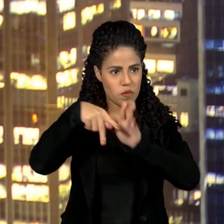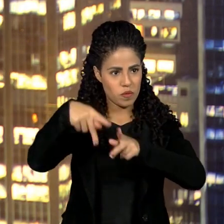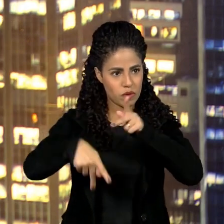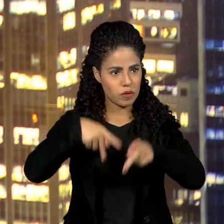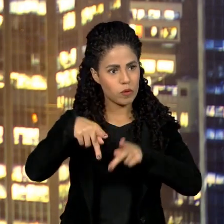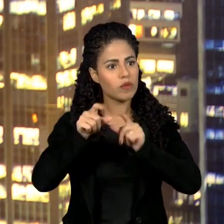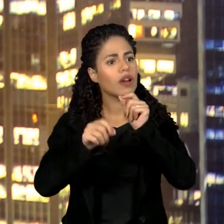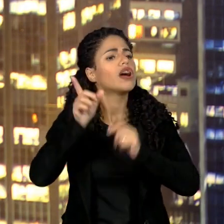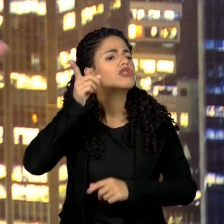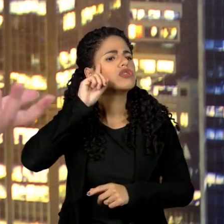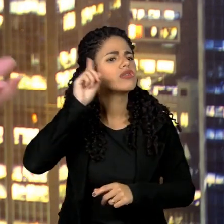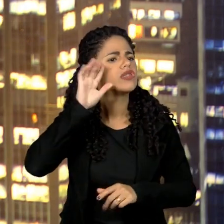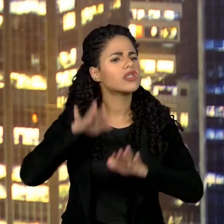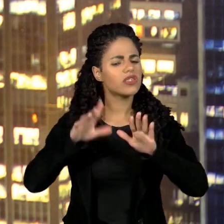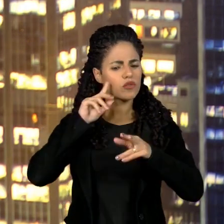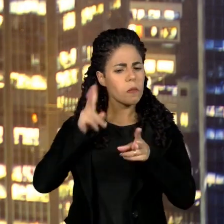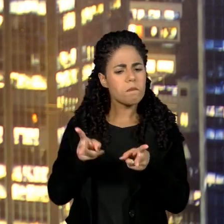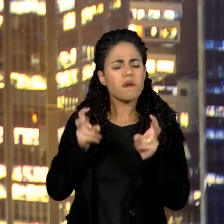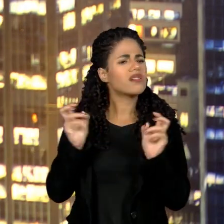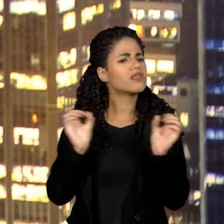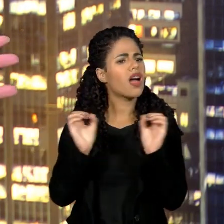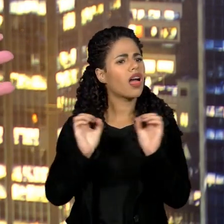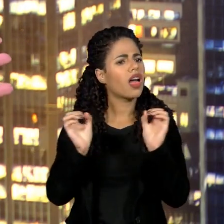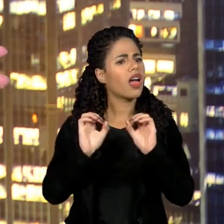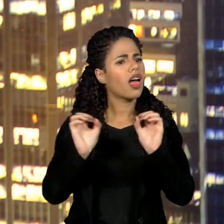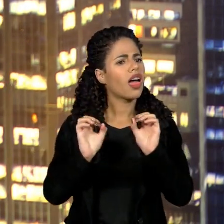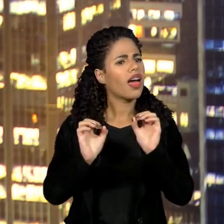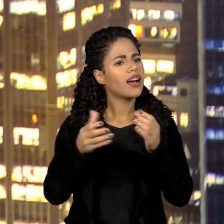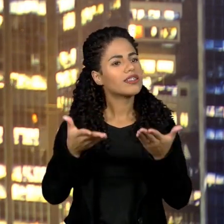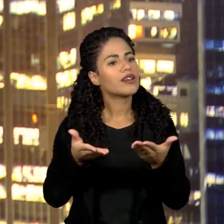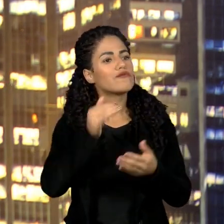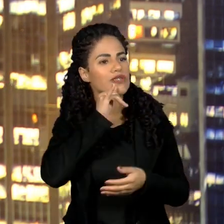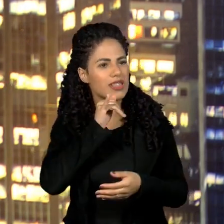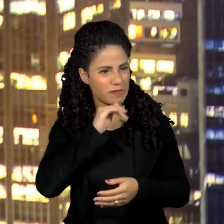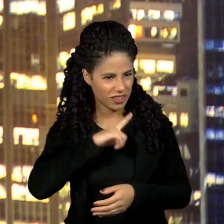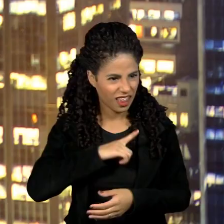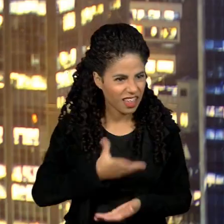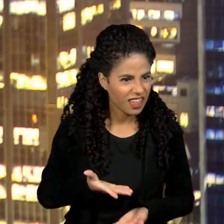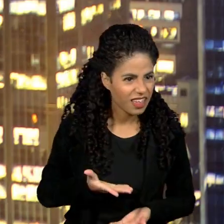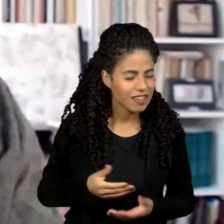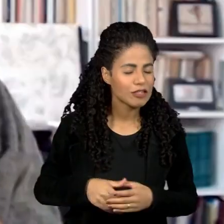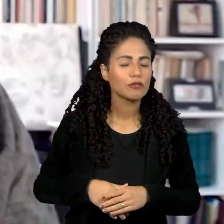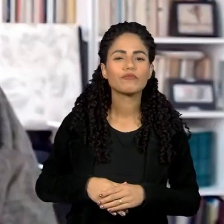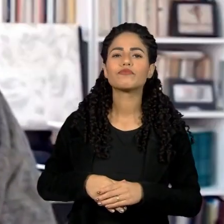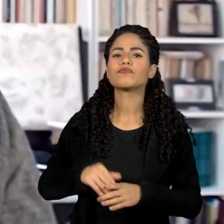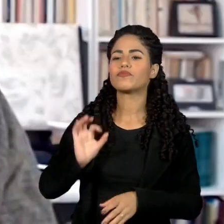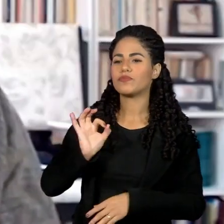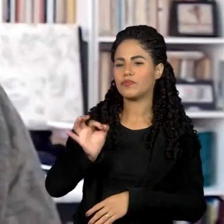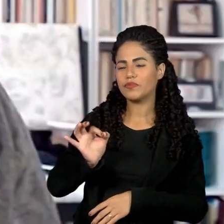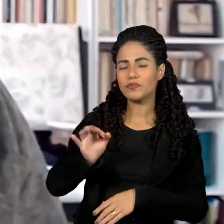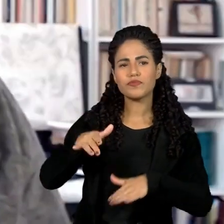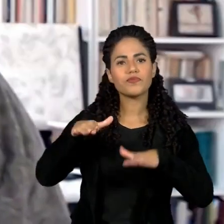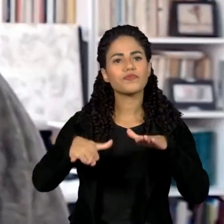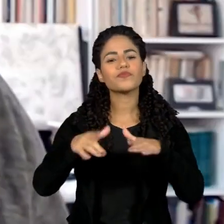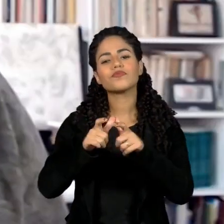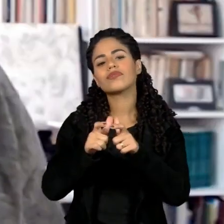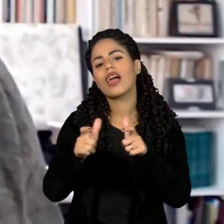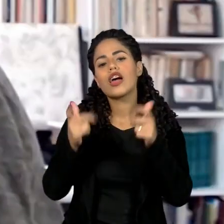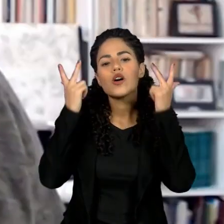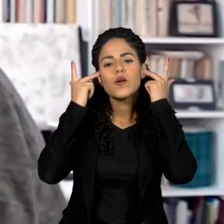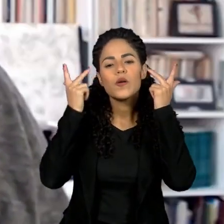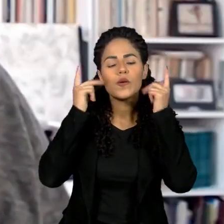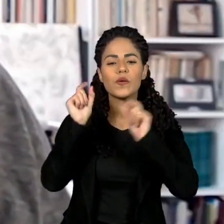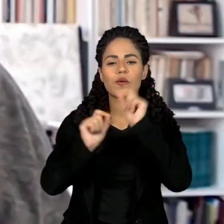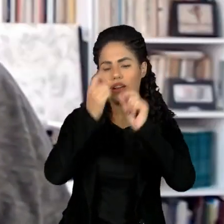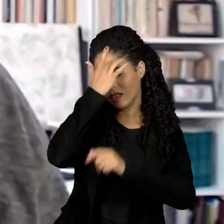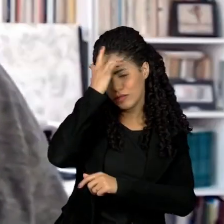dia e muitas vezes a gente nem se dá conta, Andrioli. Dá para dar algum exemplo também nesse sentido? Normalmente as pessoas que eu converso, elas normalmente